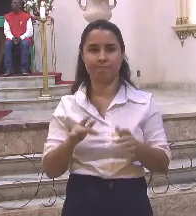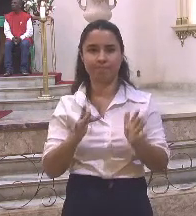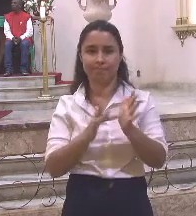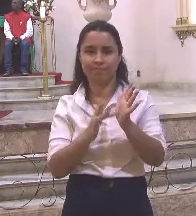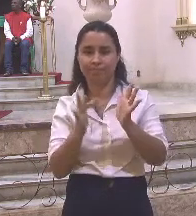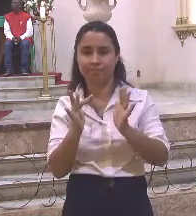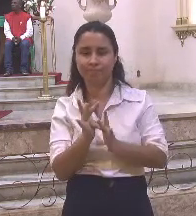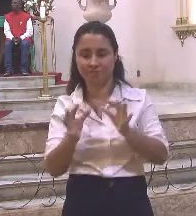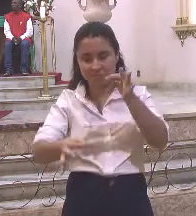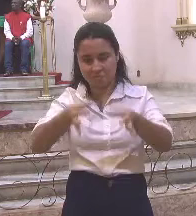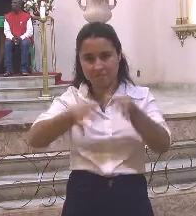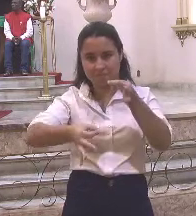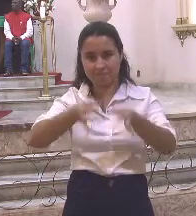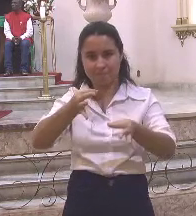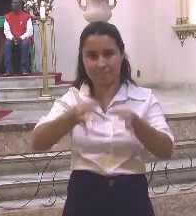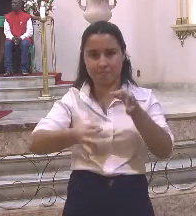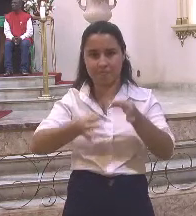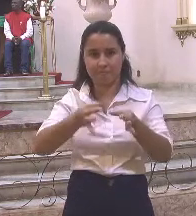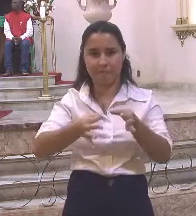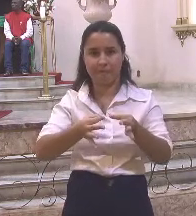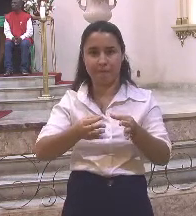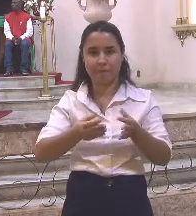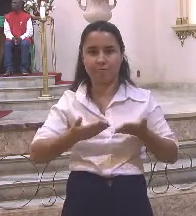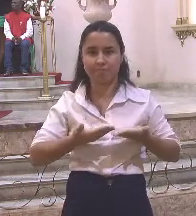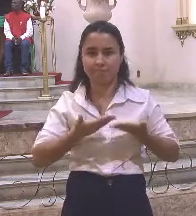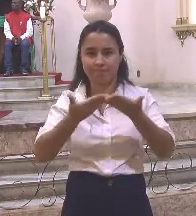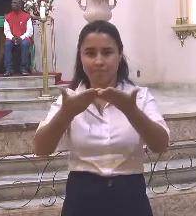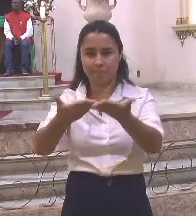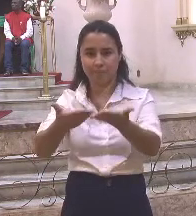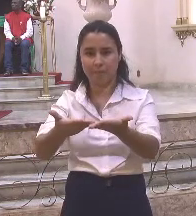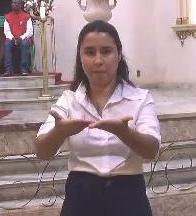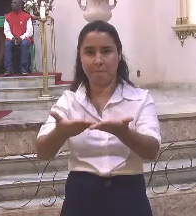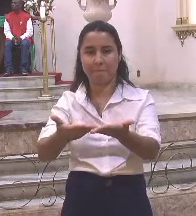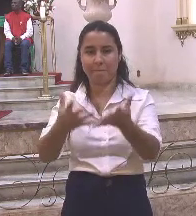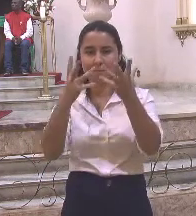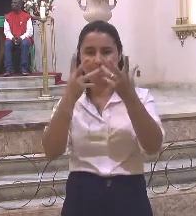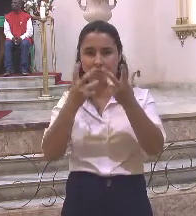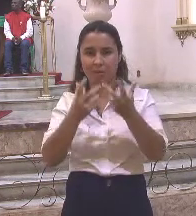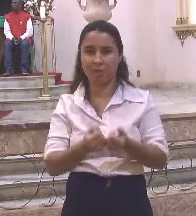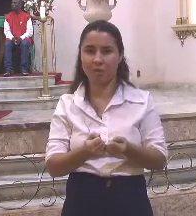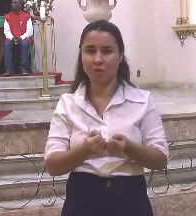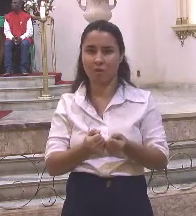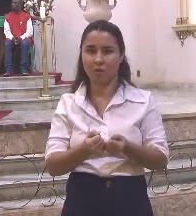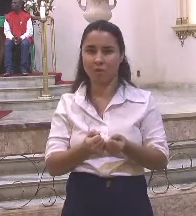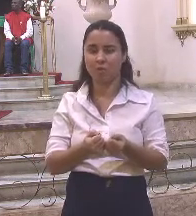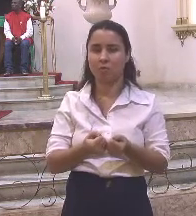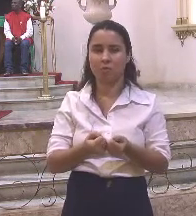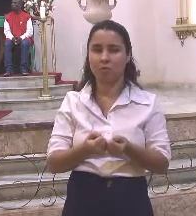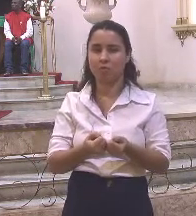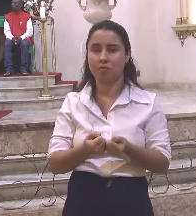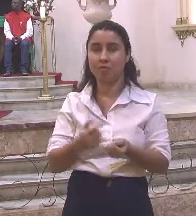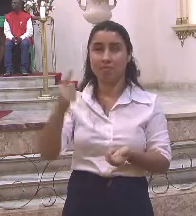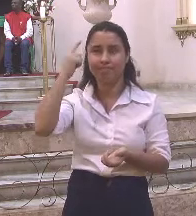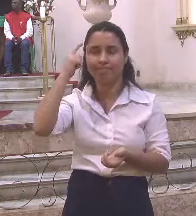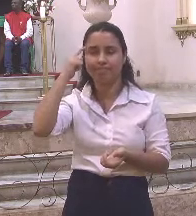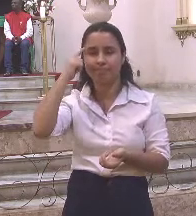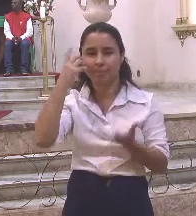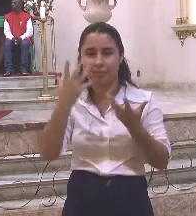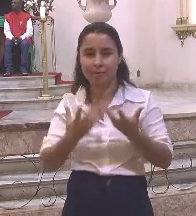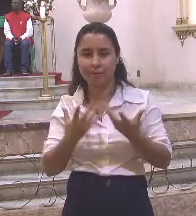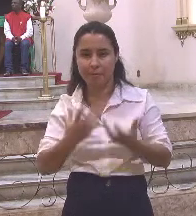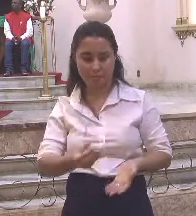e nos dará tudo o que está ajustado ao seu plano de amor para nós.